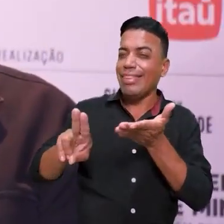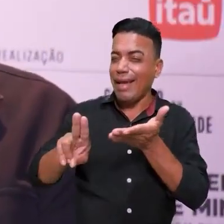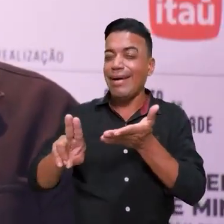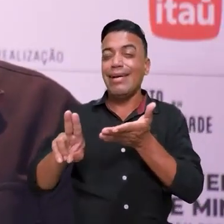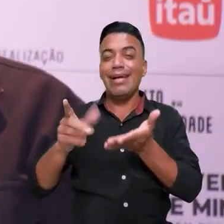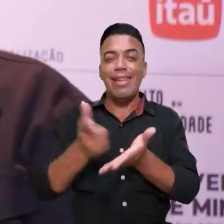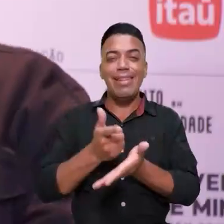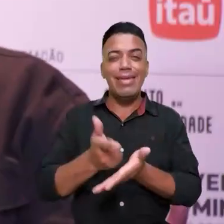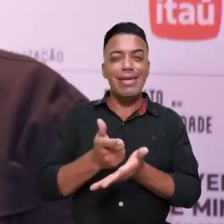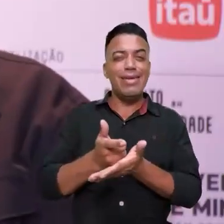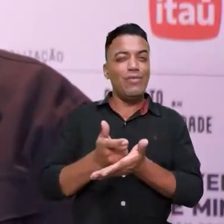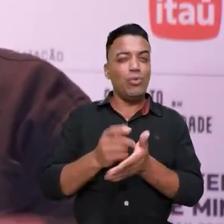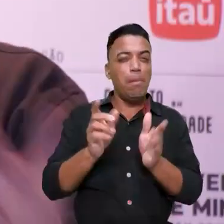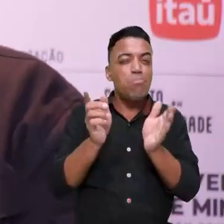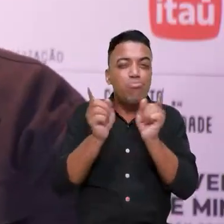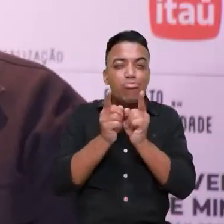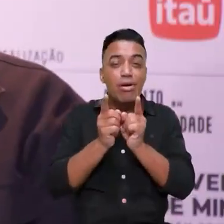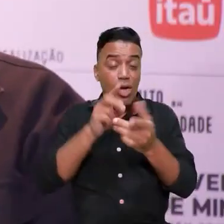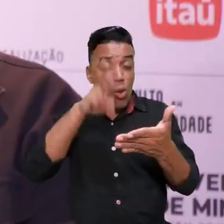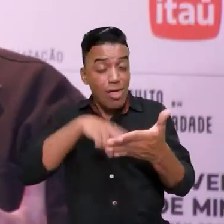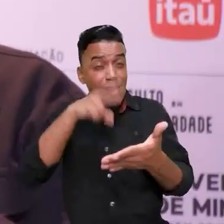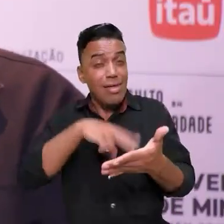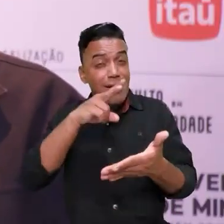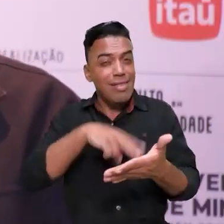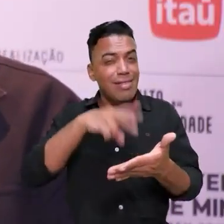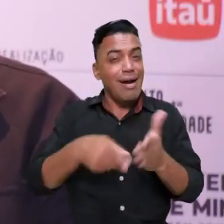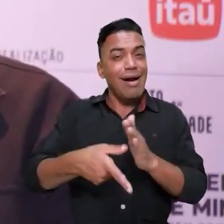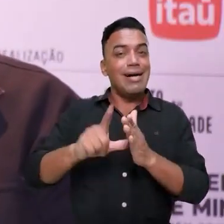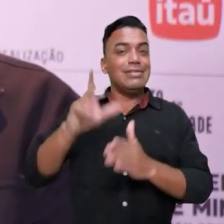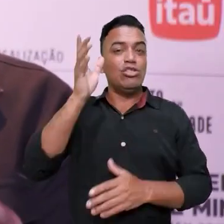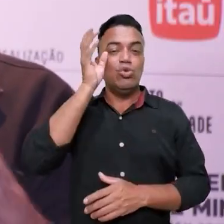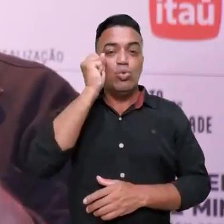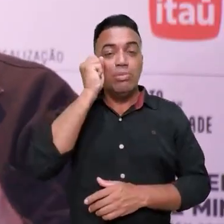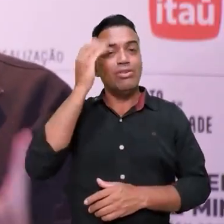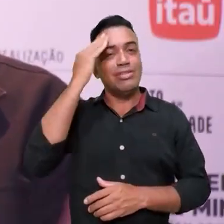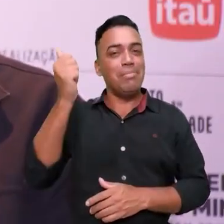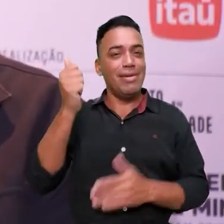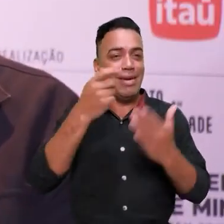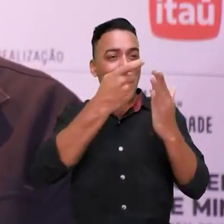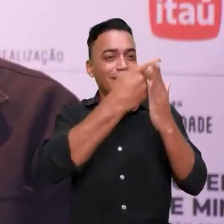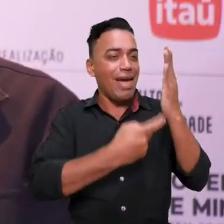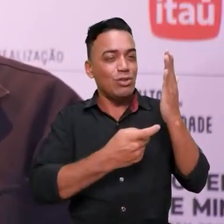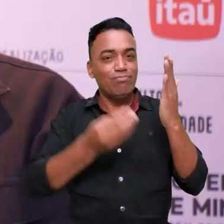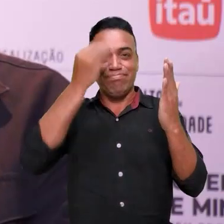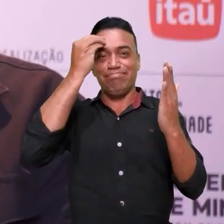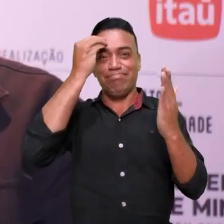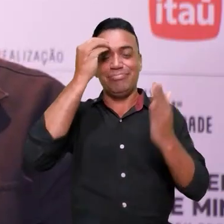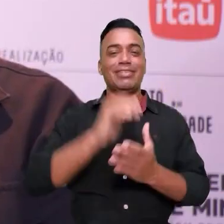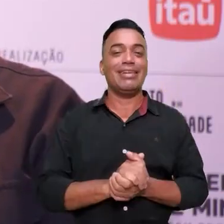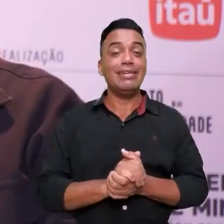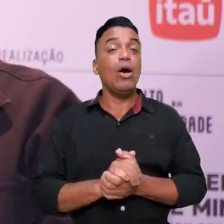bolso, eu enlouqueci. Eu lia tanto antes de dormir que eu já sabia alguns trechos de cor. E